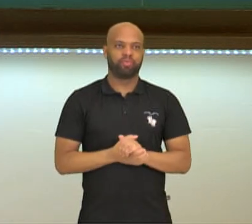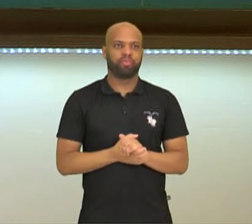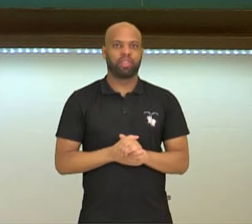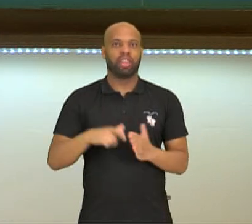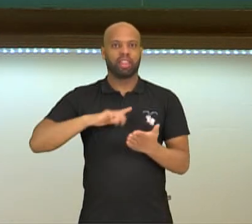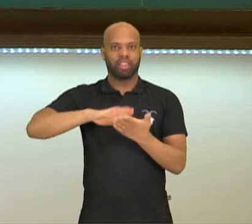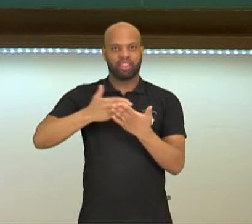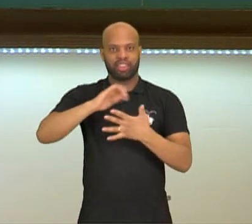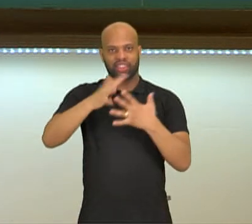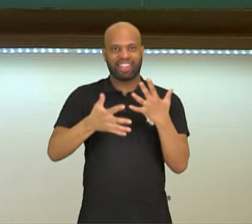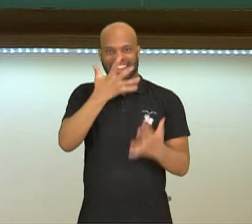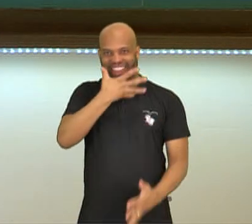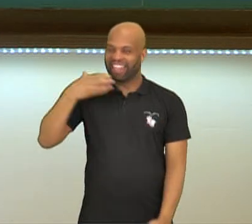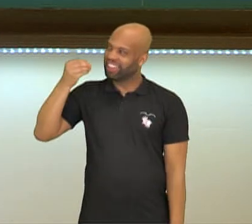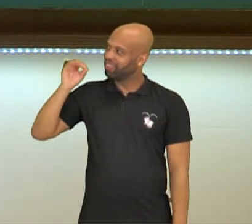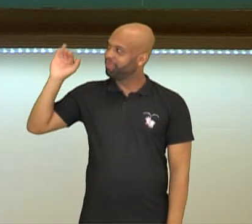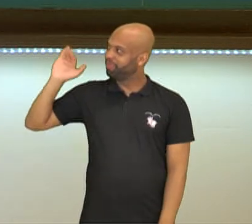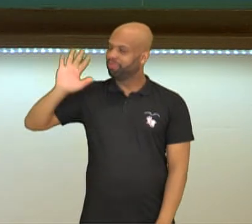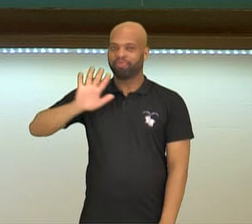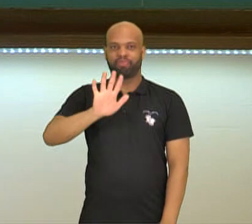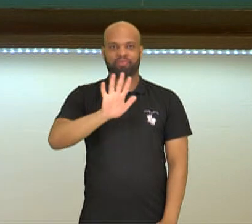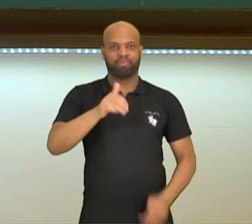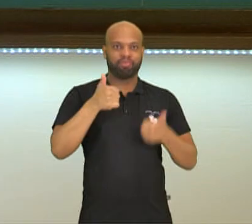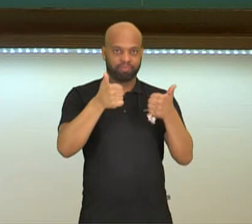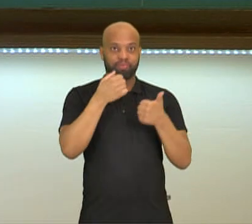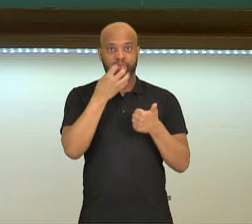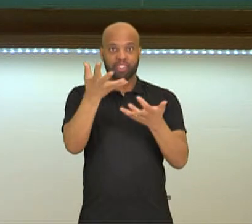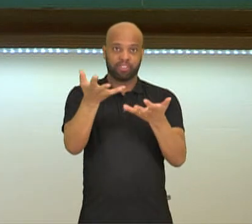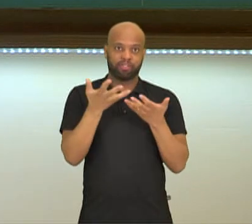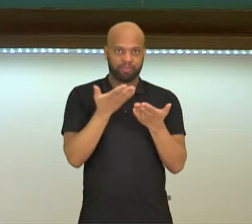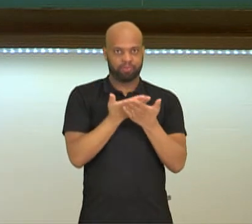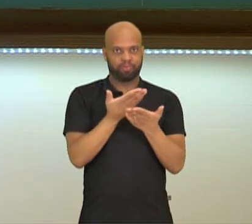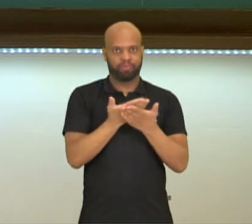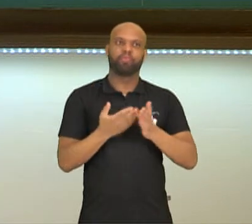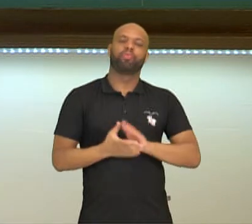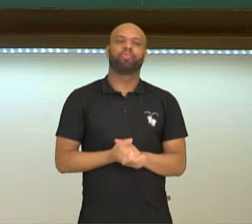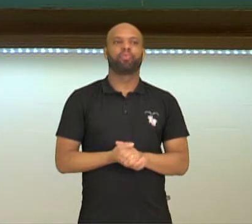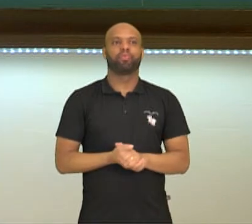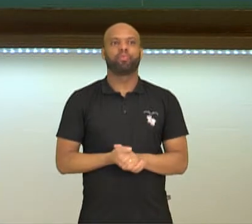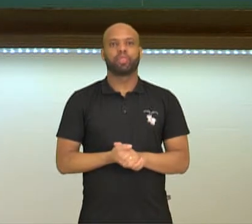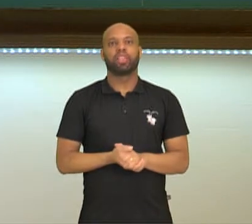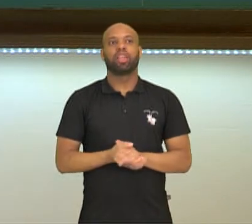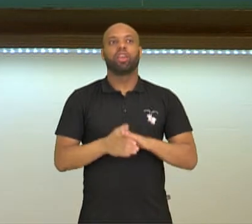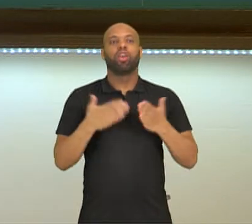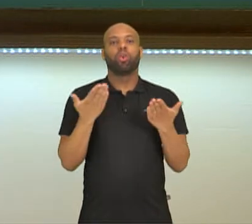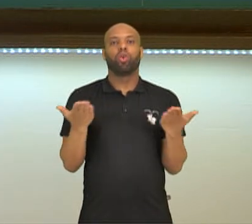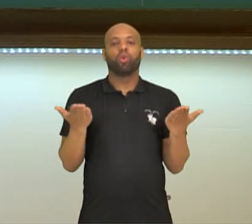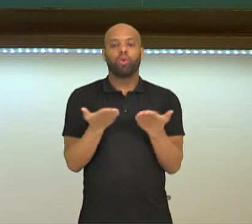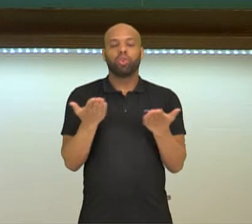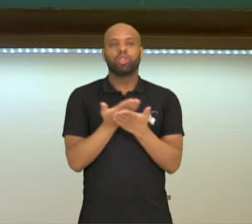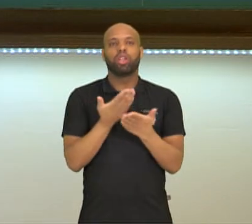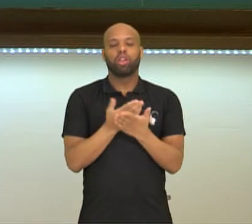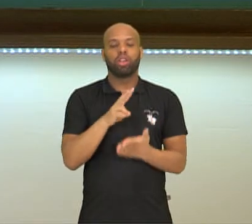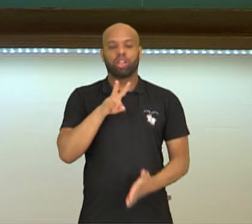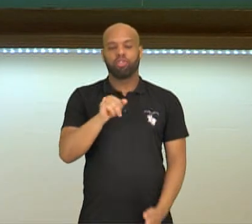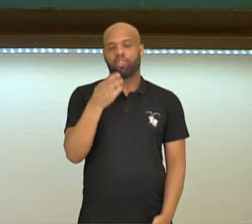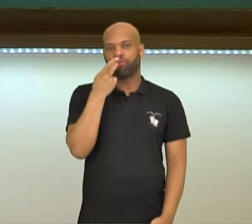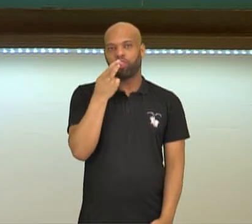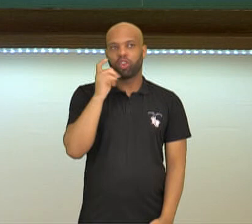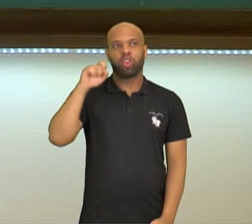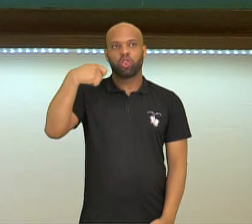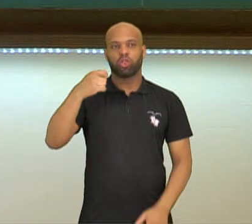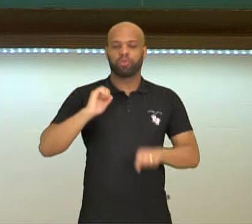nosso intérprete Natan. Sejam bem-vindos a esta aula. E na aula de hoje nós falaremos sobre